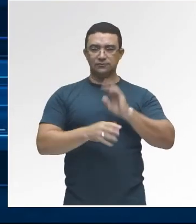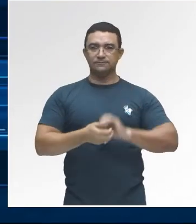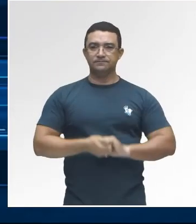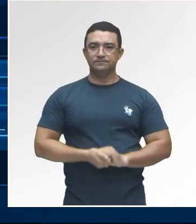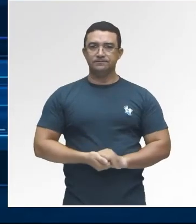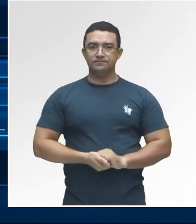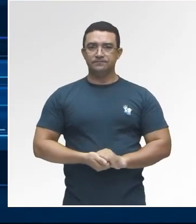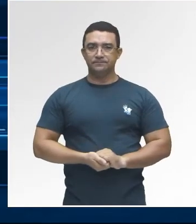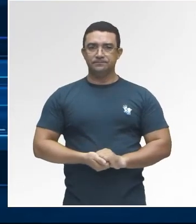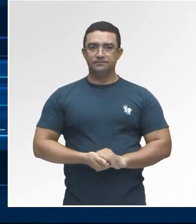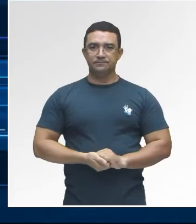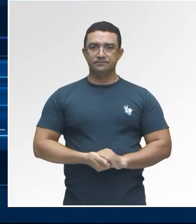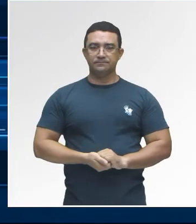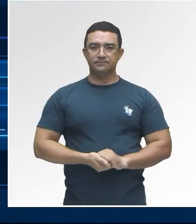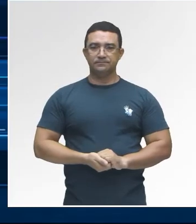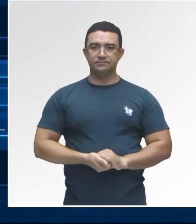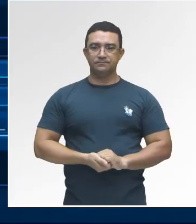para a gente